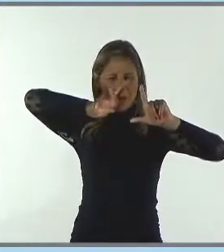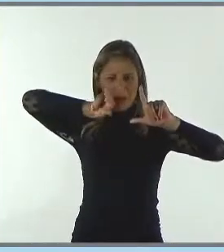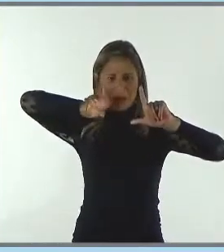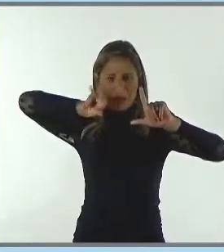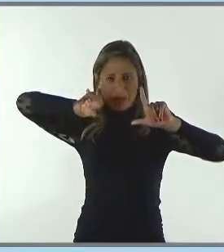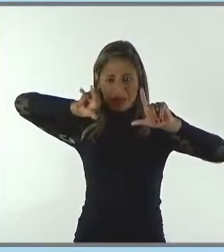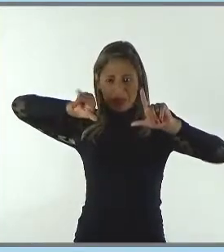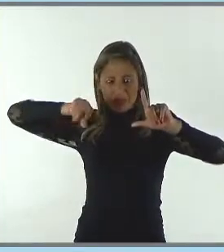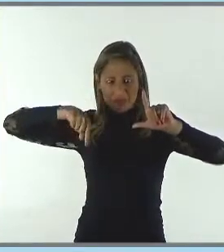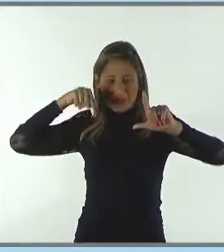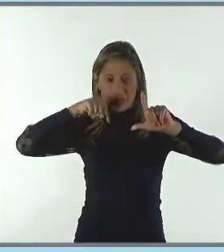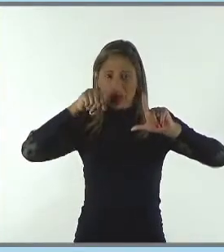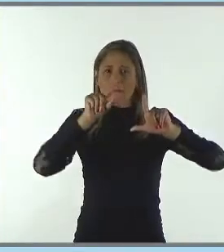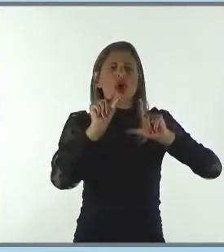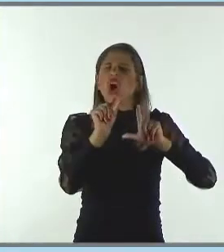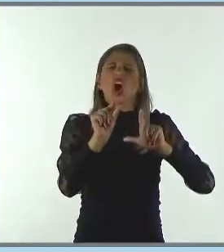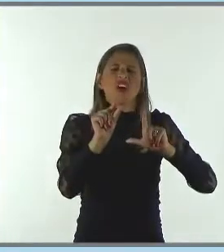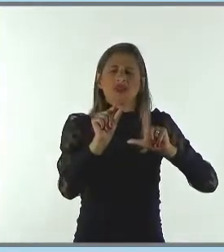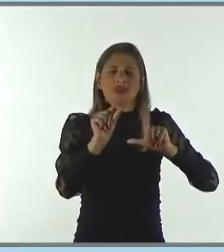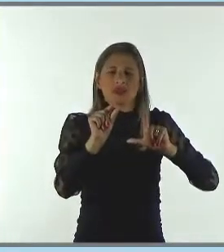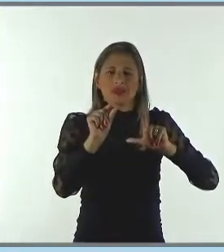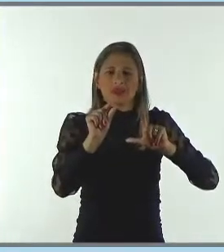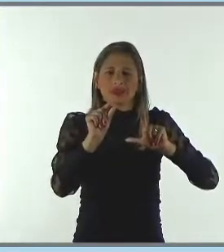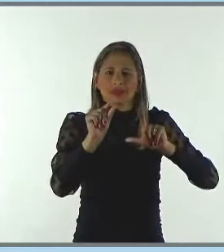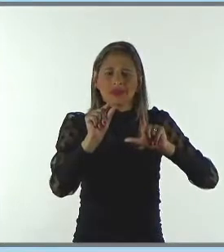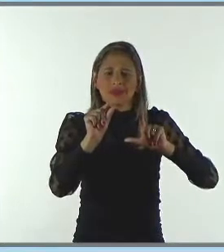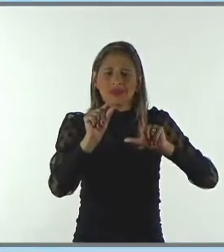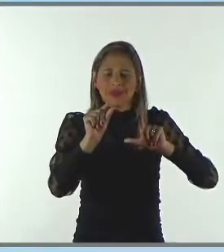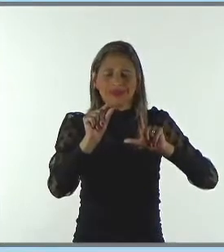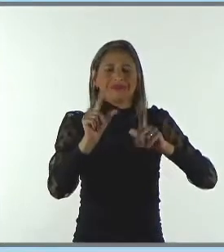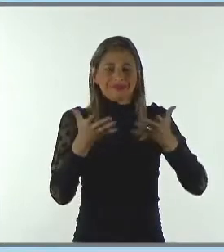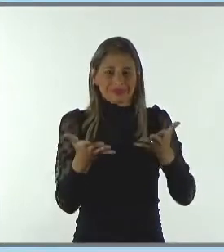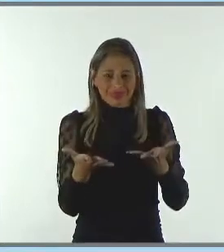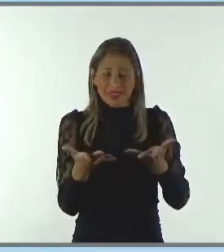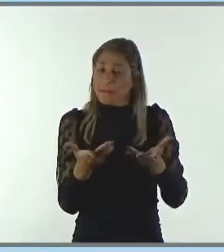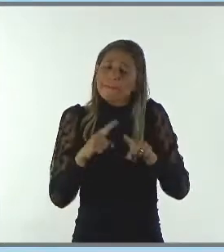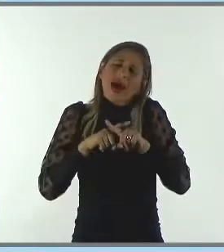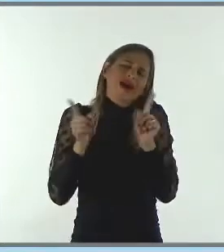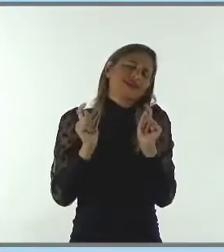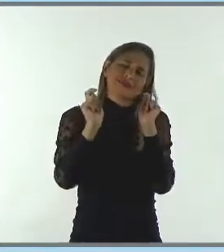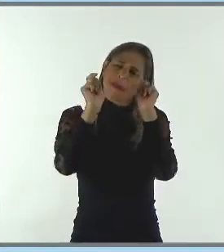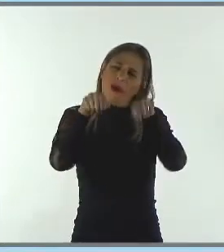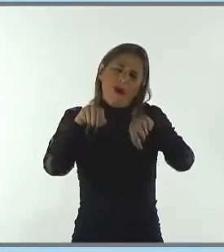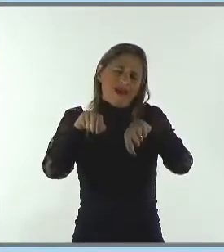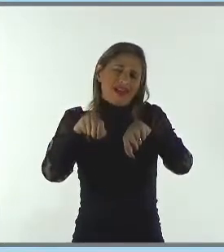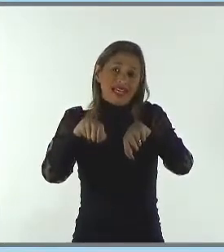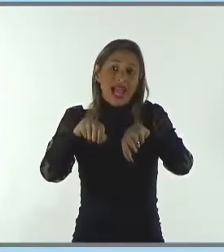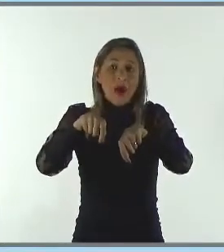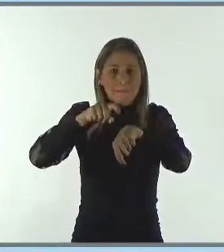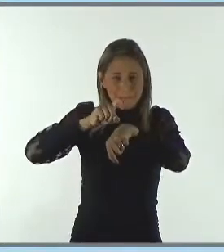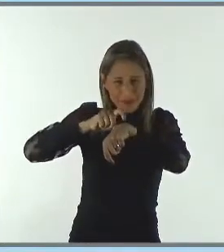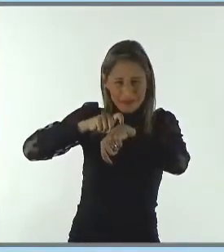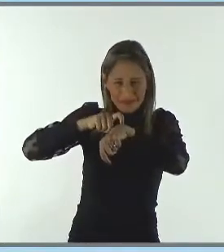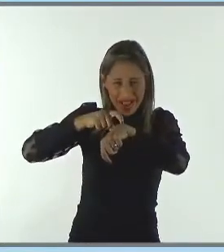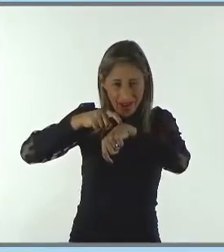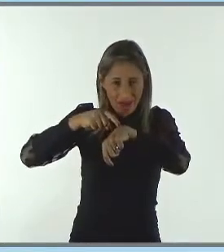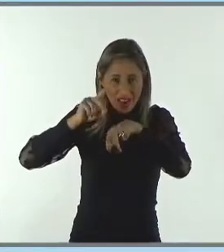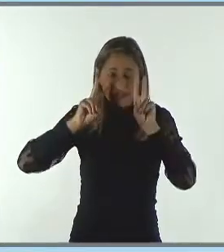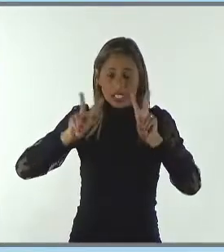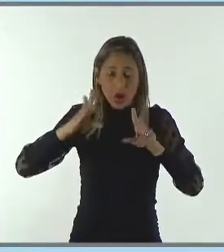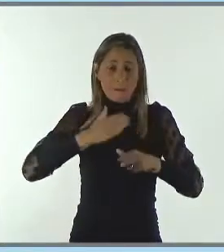isso ainda seria pouco, né? Então, como isso não é possível, nesse primeiro momento, né, dessa visão